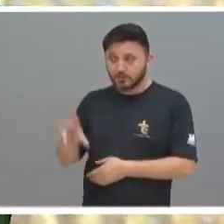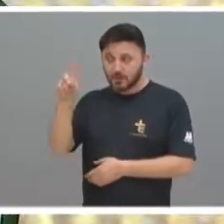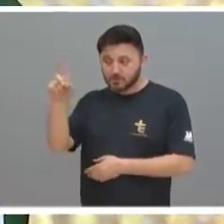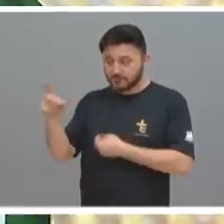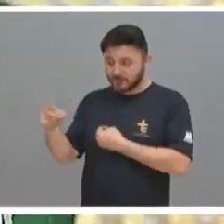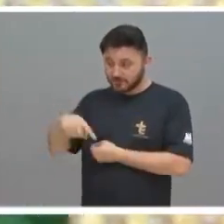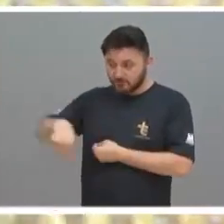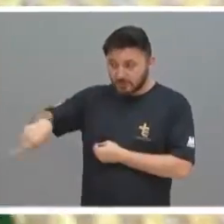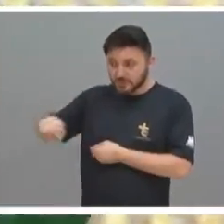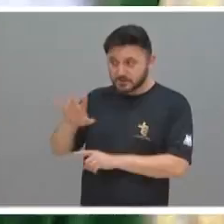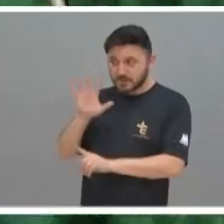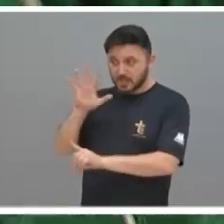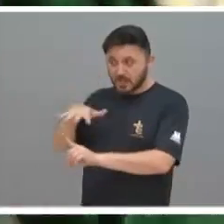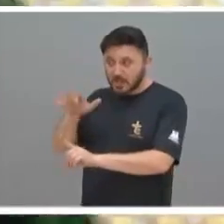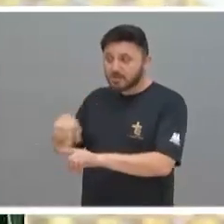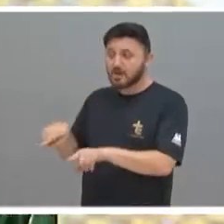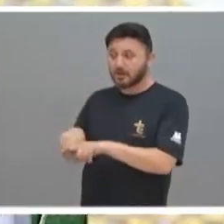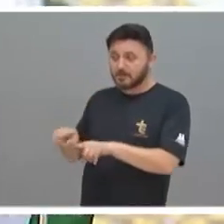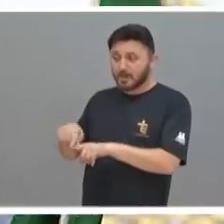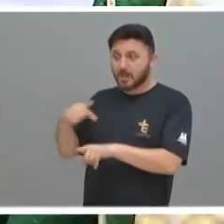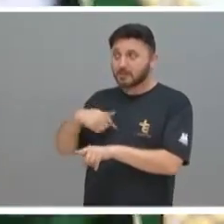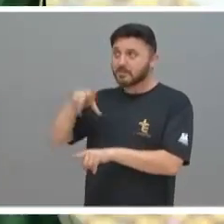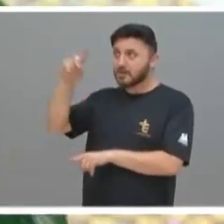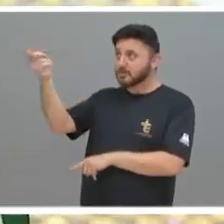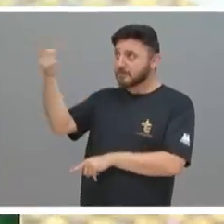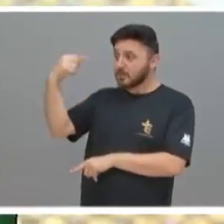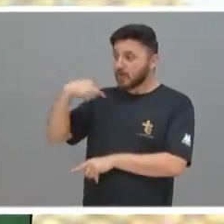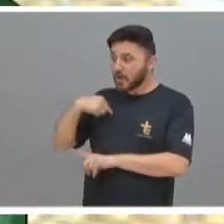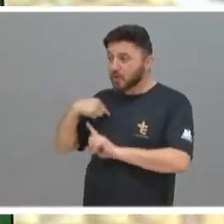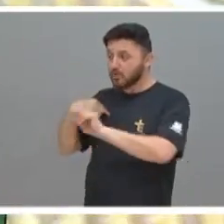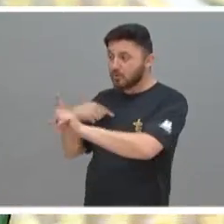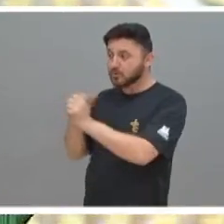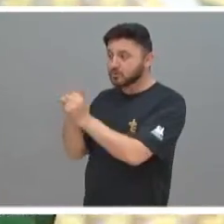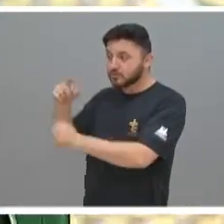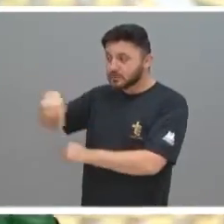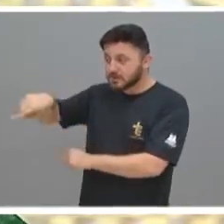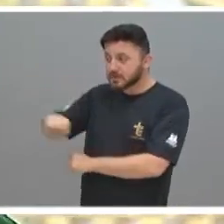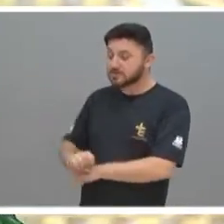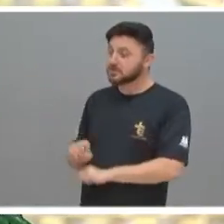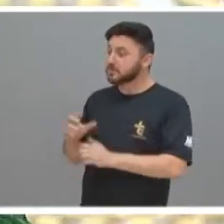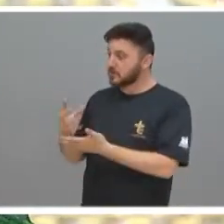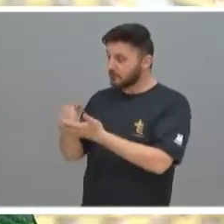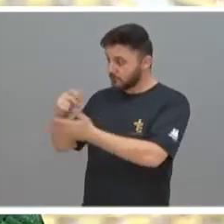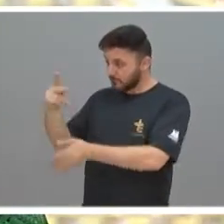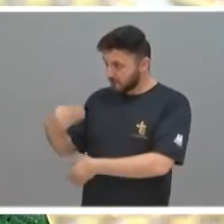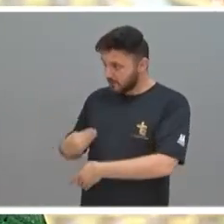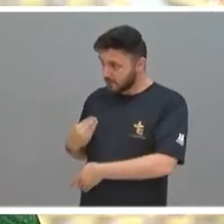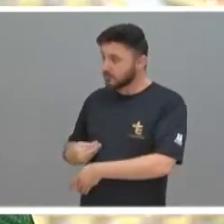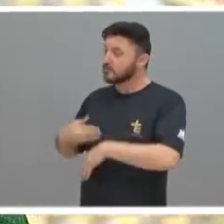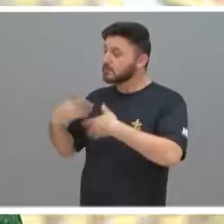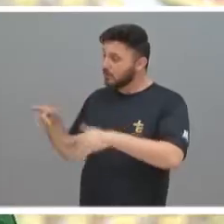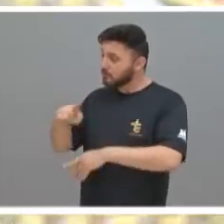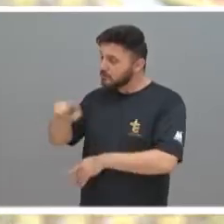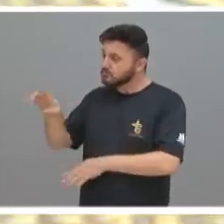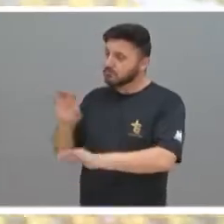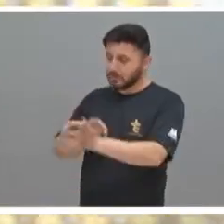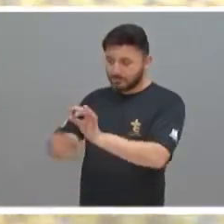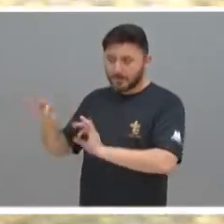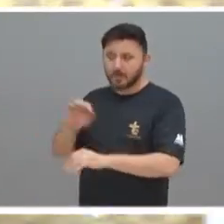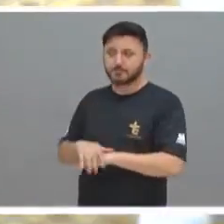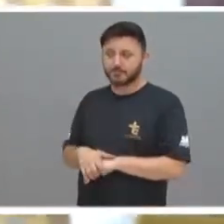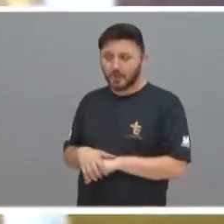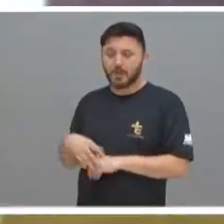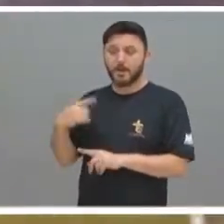vida de vocês, eu sou o enviado de Deus, eu sou o teu Salvador? Pois bem, preparem-se, porque